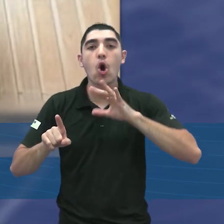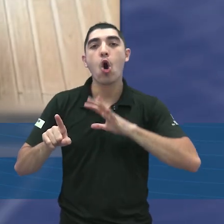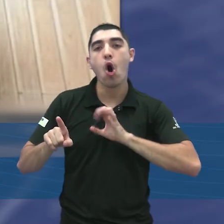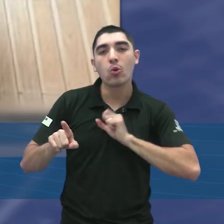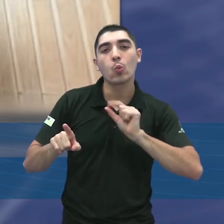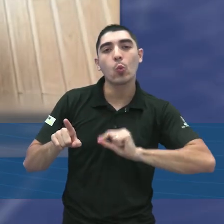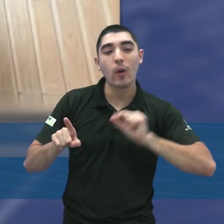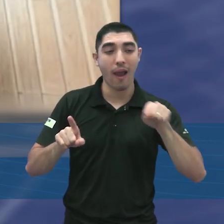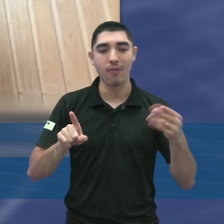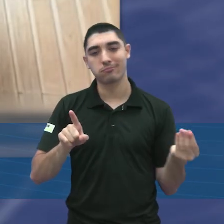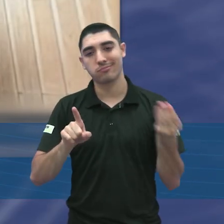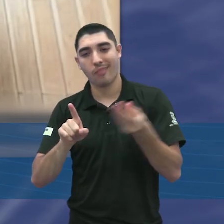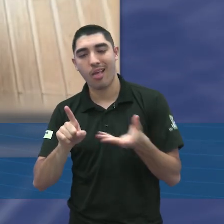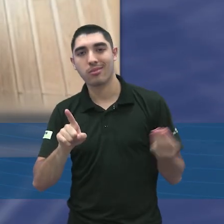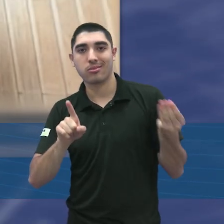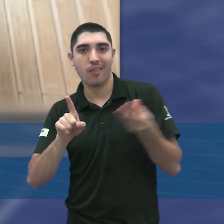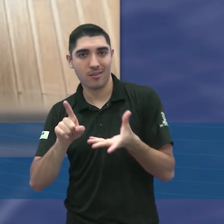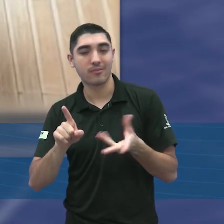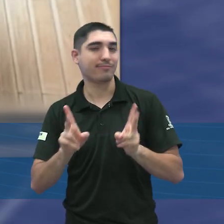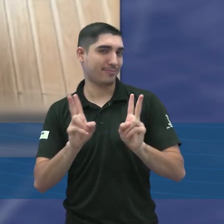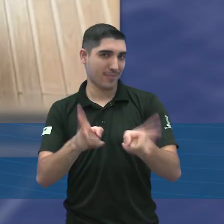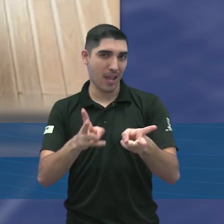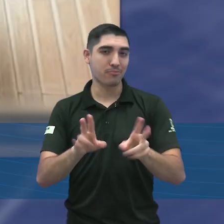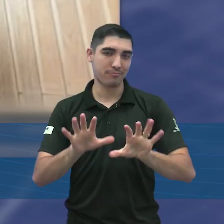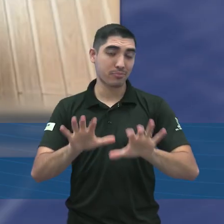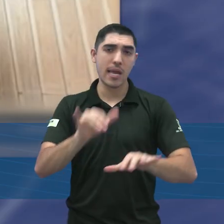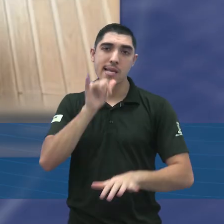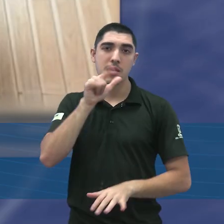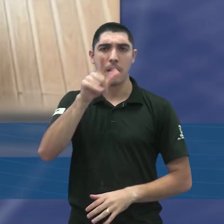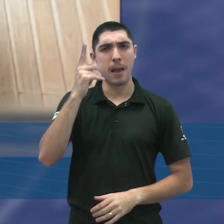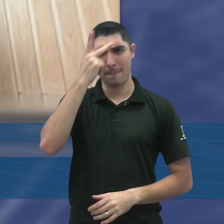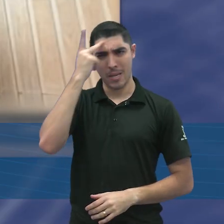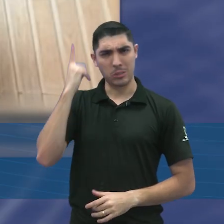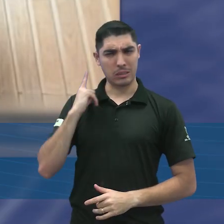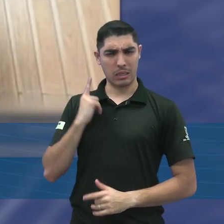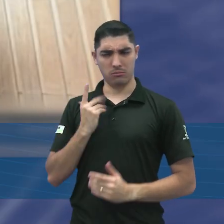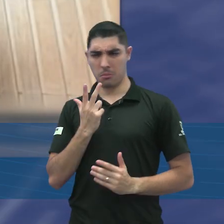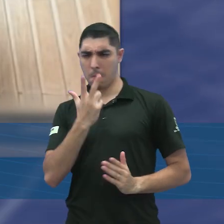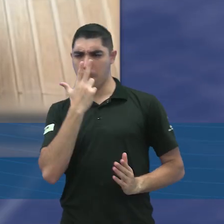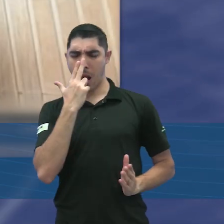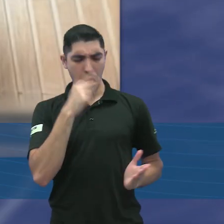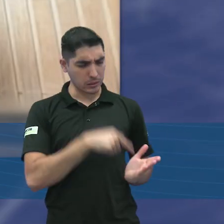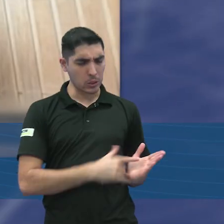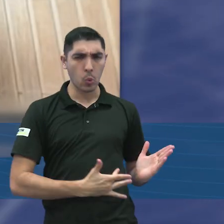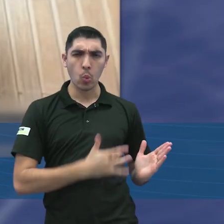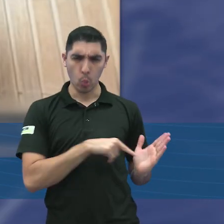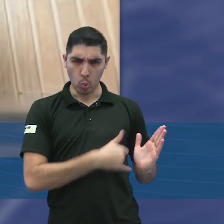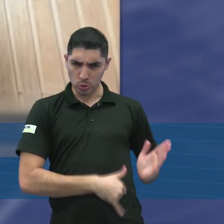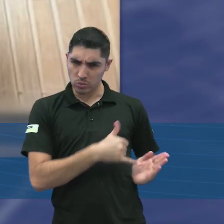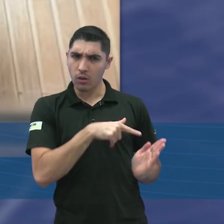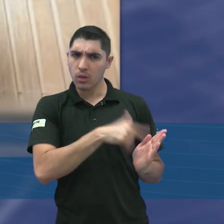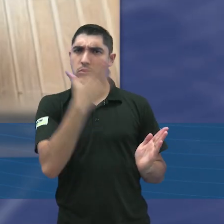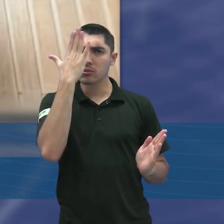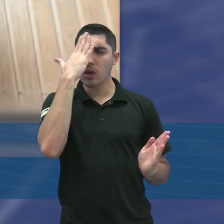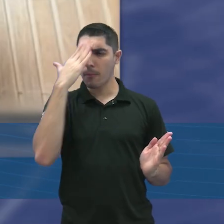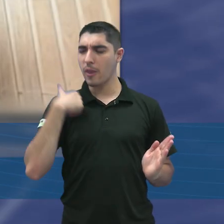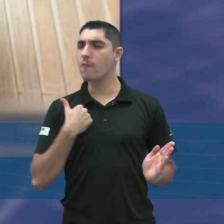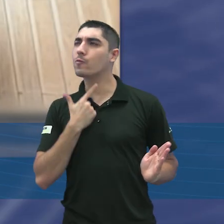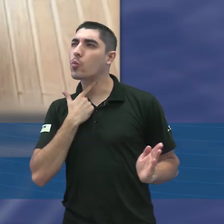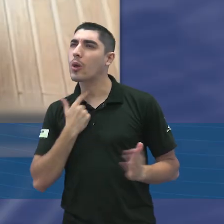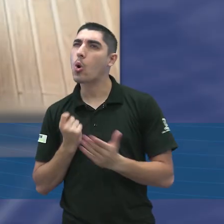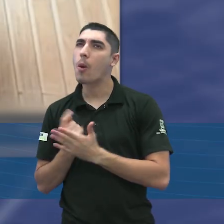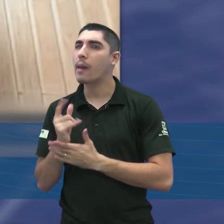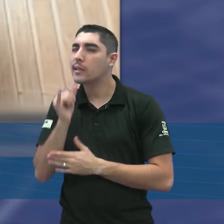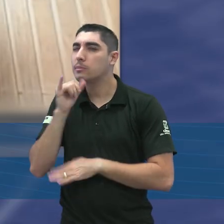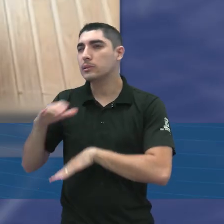assim por diante. É uma brincadeira que a gente sempre faz, né? Do celular tá escutando. Mas, assim, a gente não tem nada que comprove que o celular de